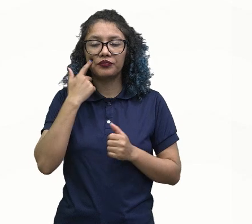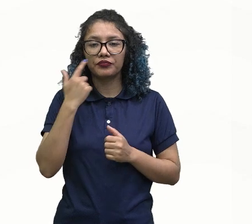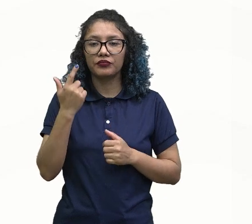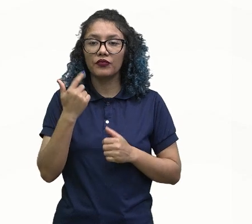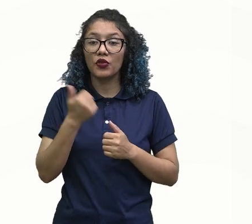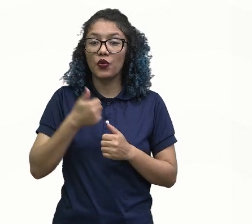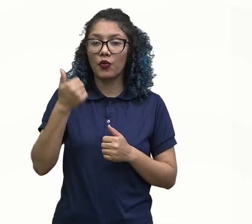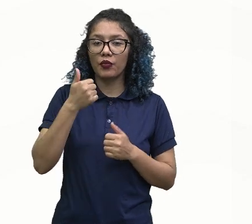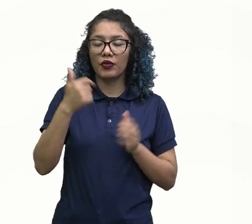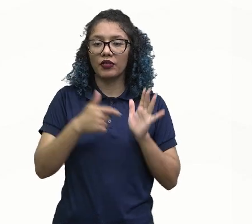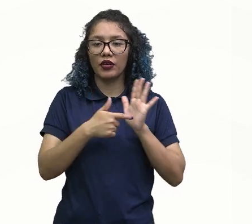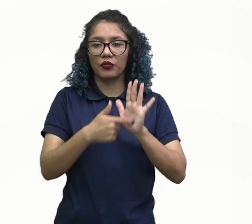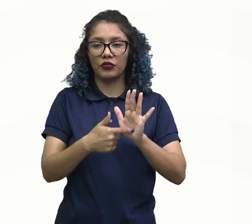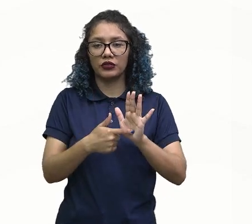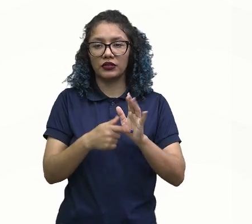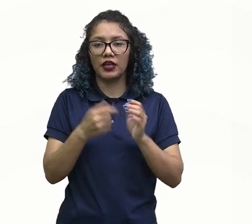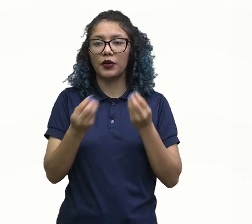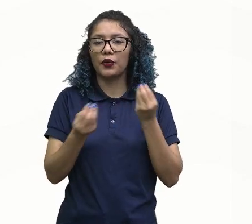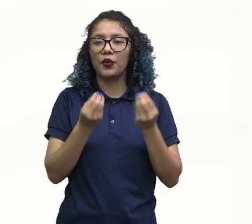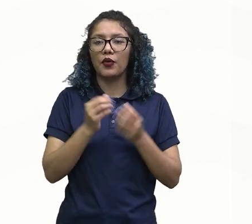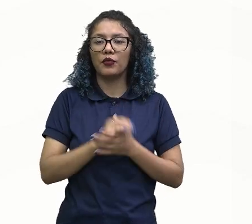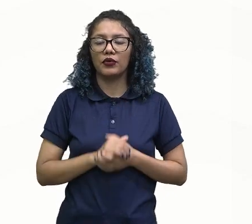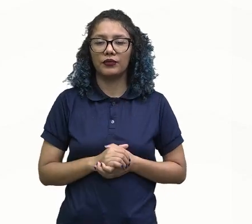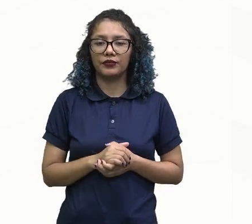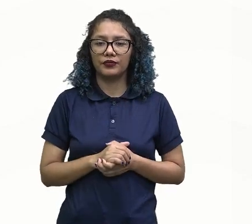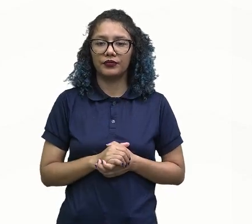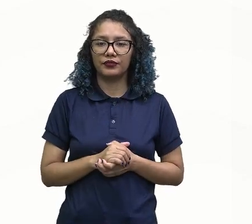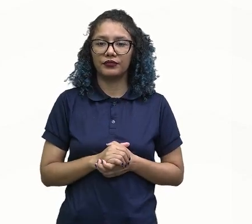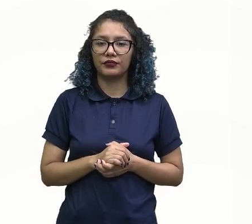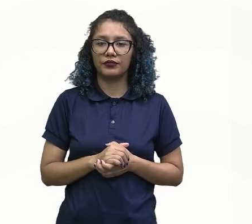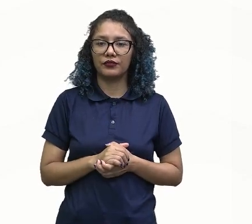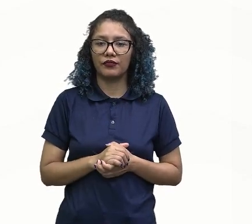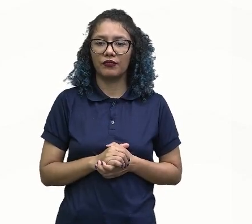ver, ele é desta forma.